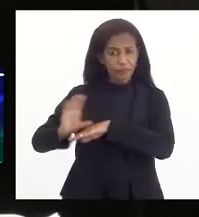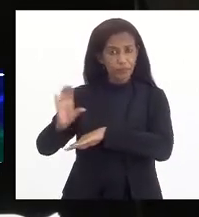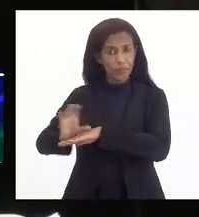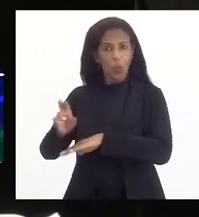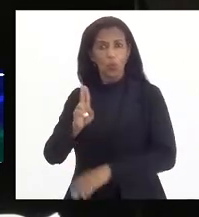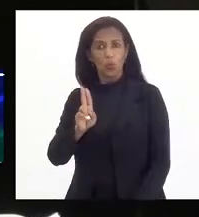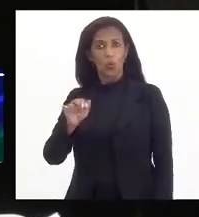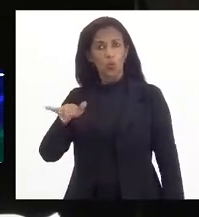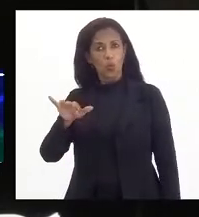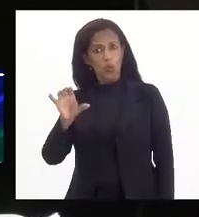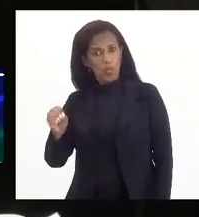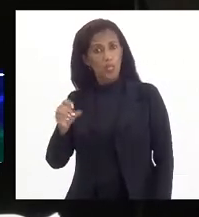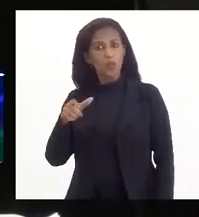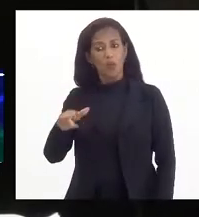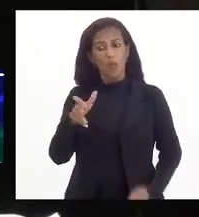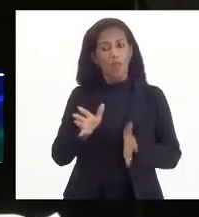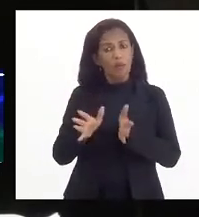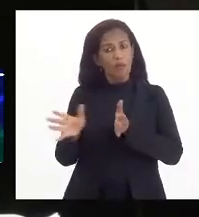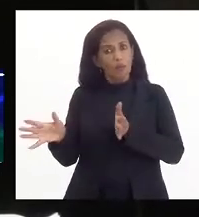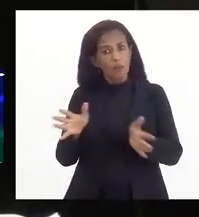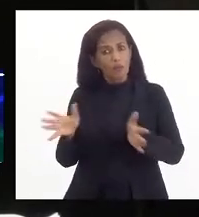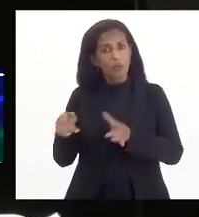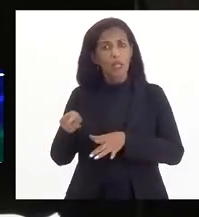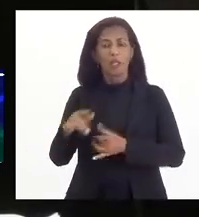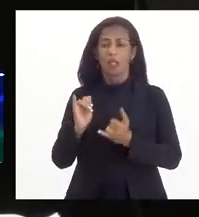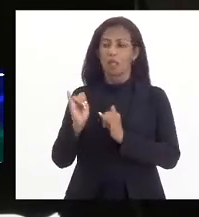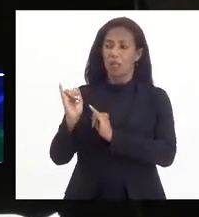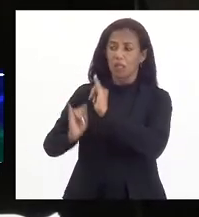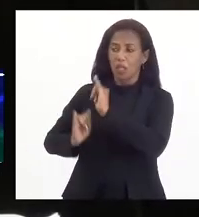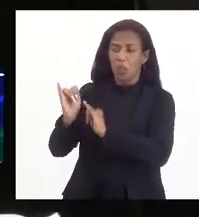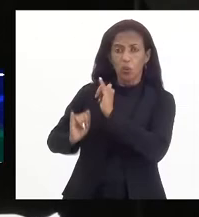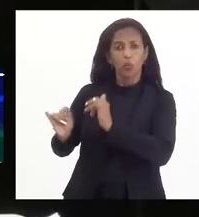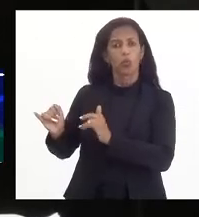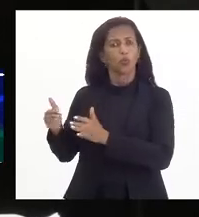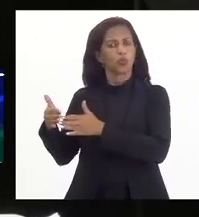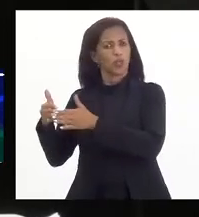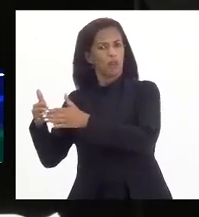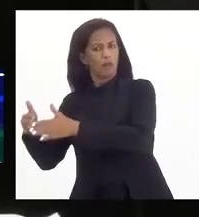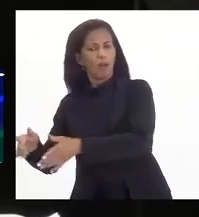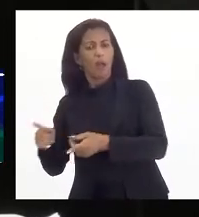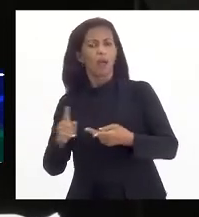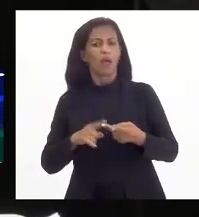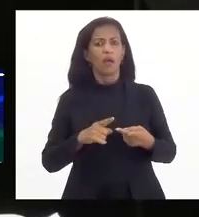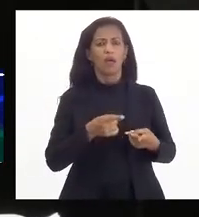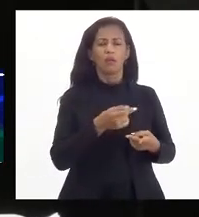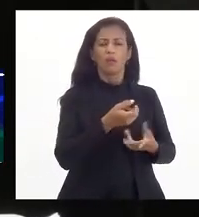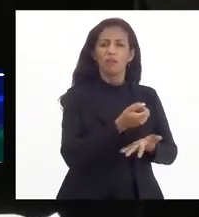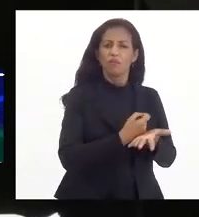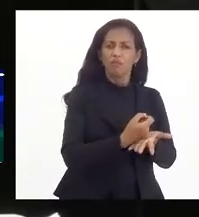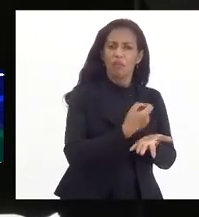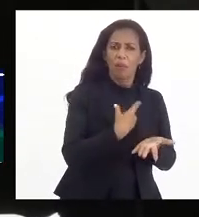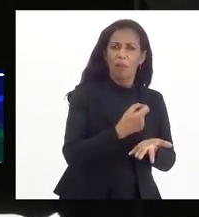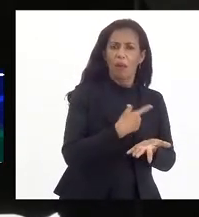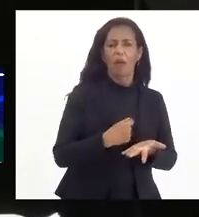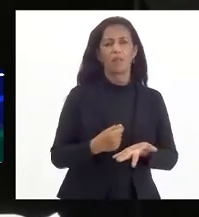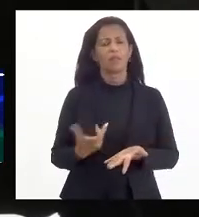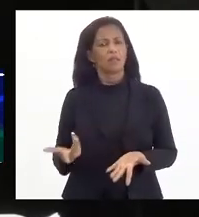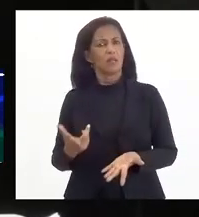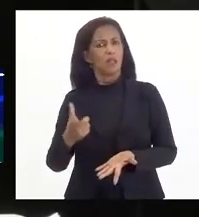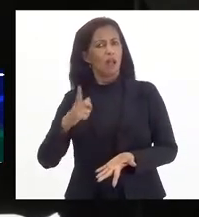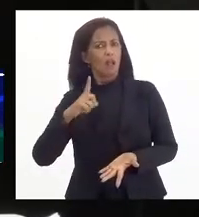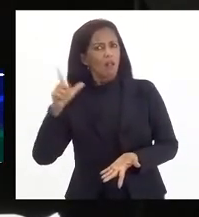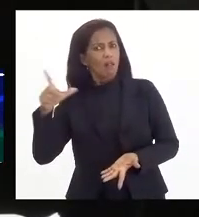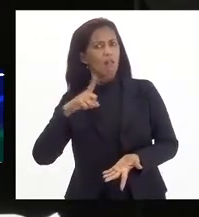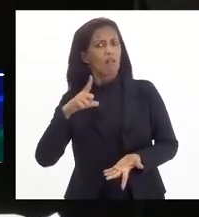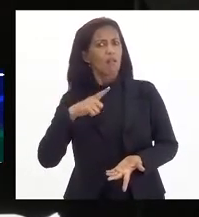da UEL são voltados para essa área da indústria naval da do fármaco e outras especialidades então nós